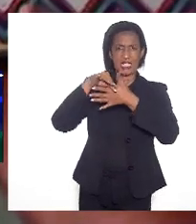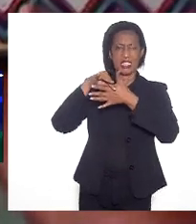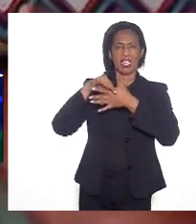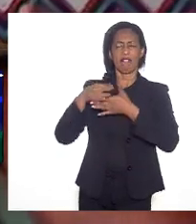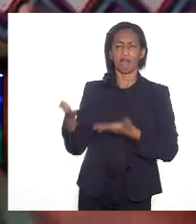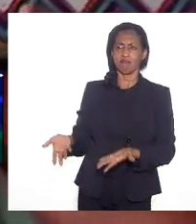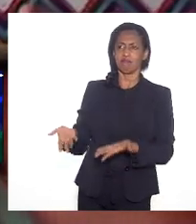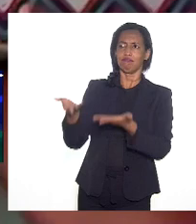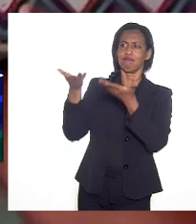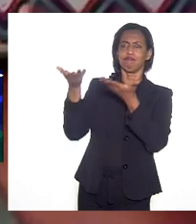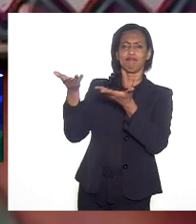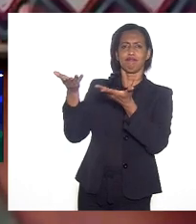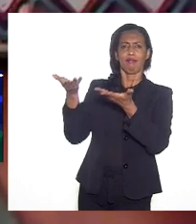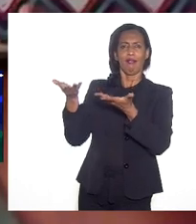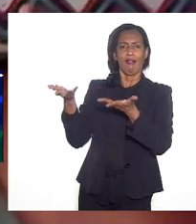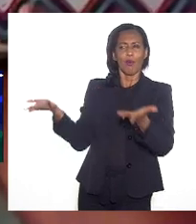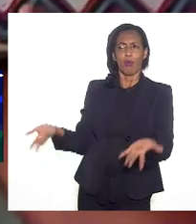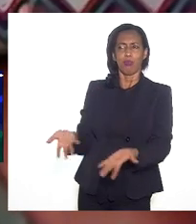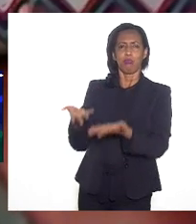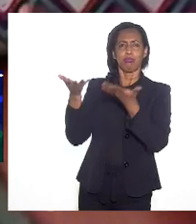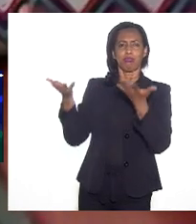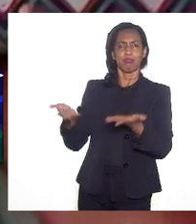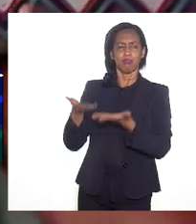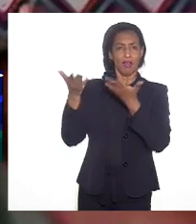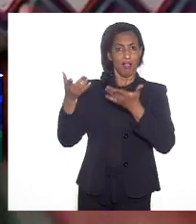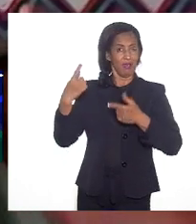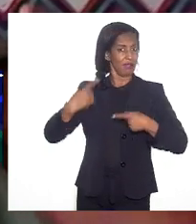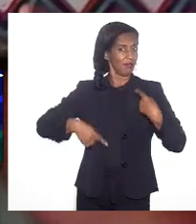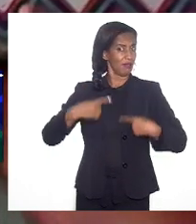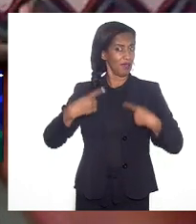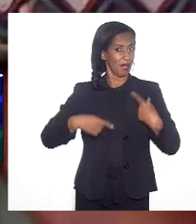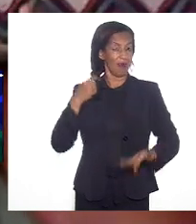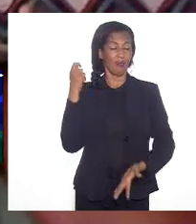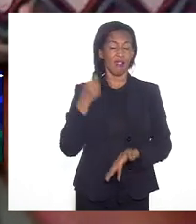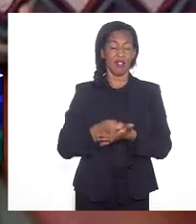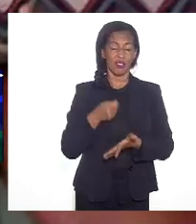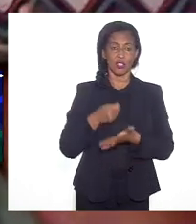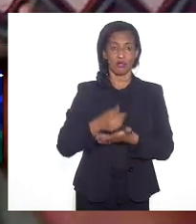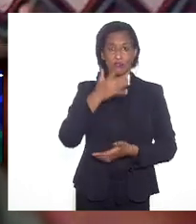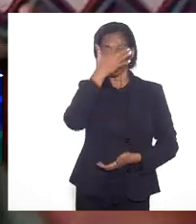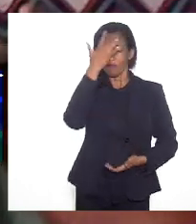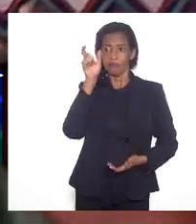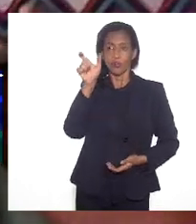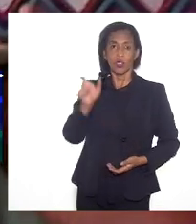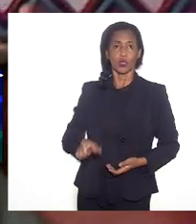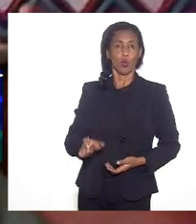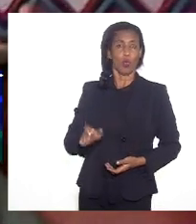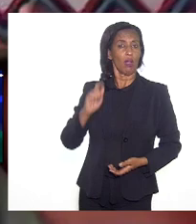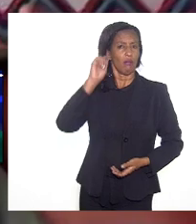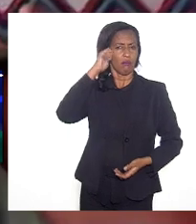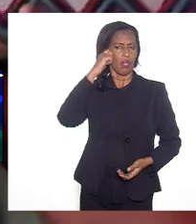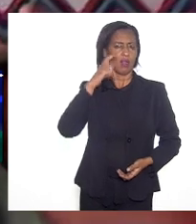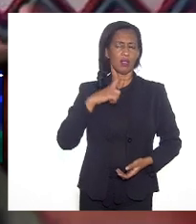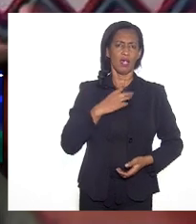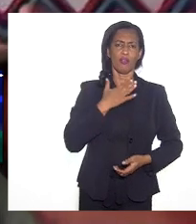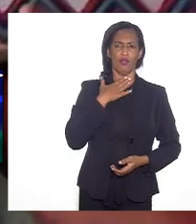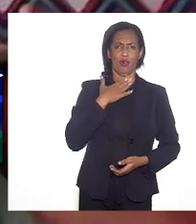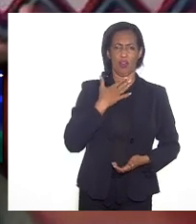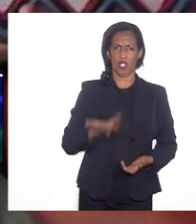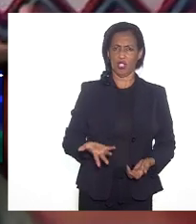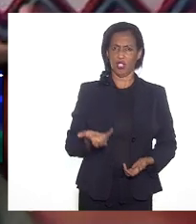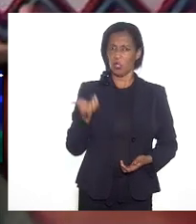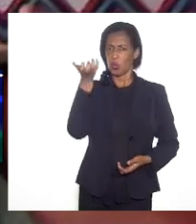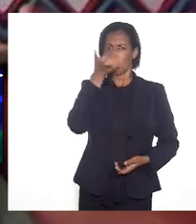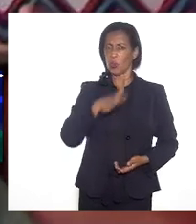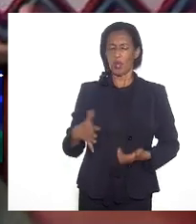né? Enobrecendo o debate e garantindo que a população negra tenha voz. Não queremos mais que